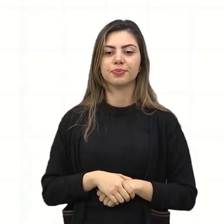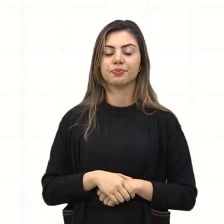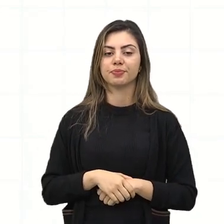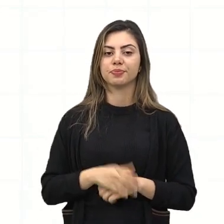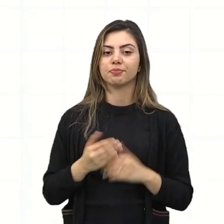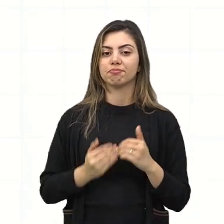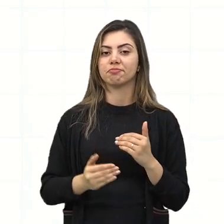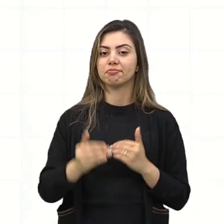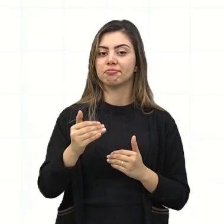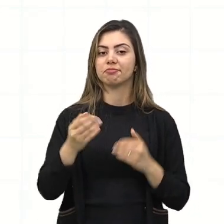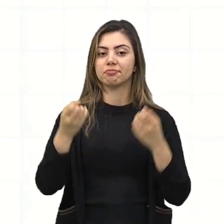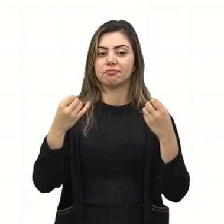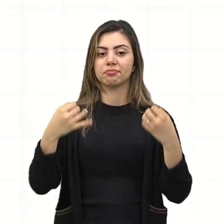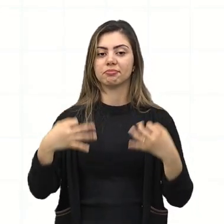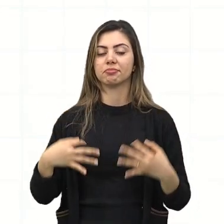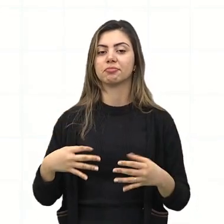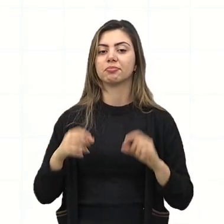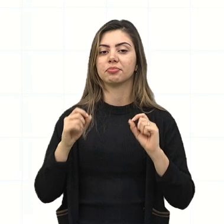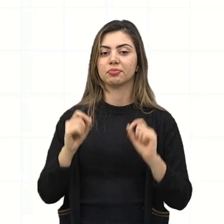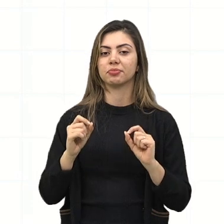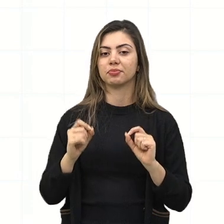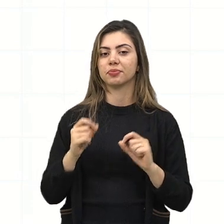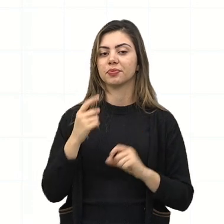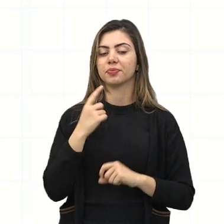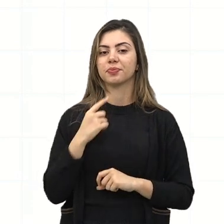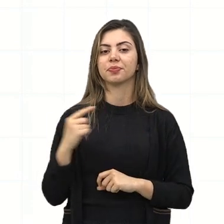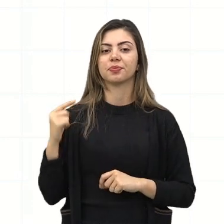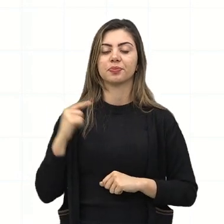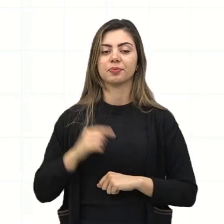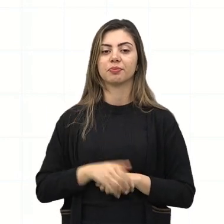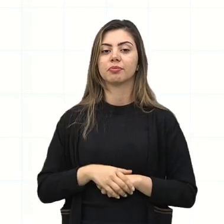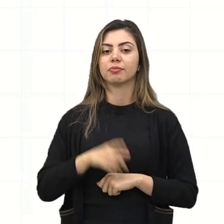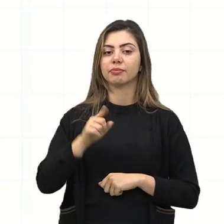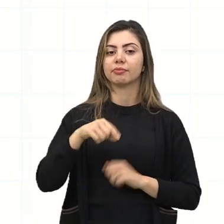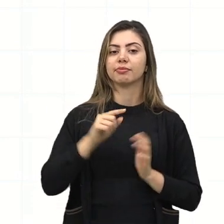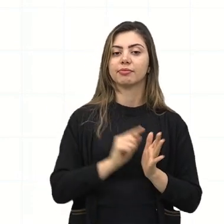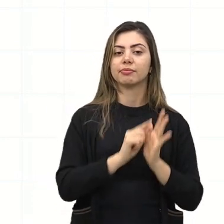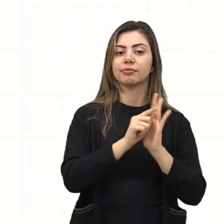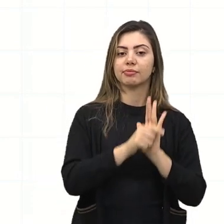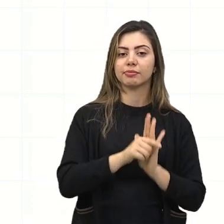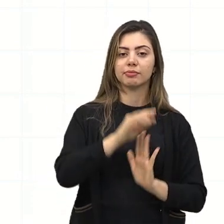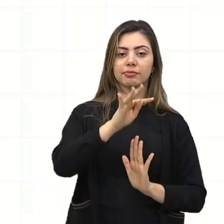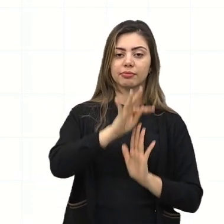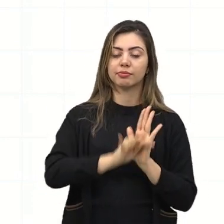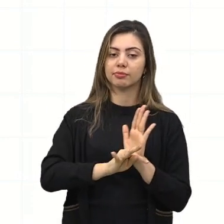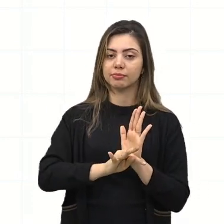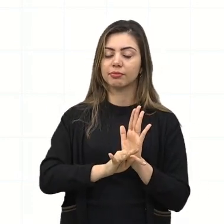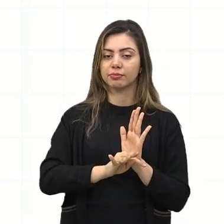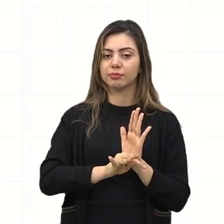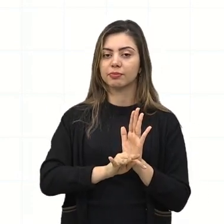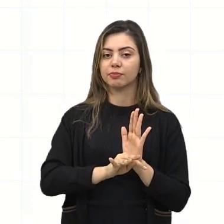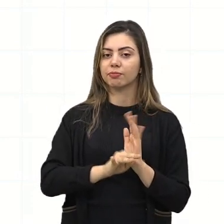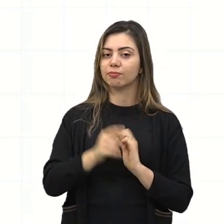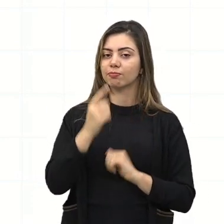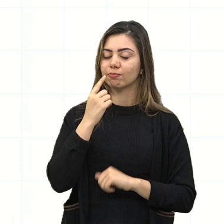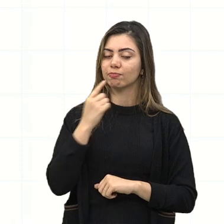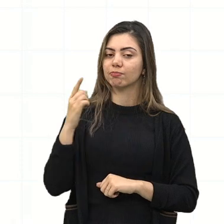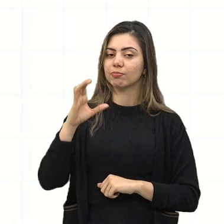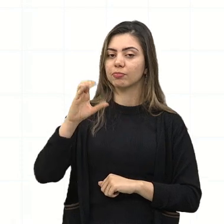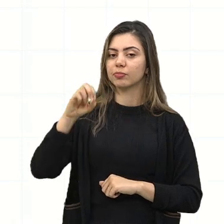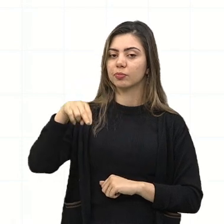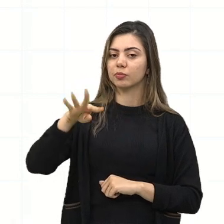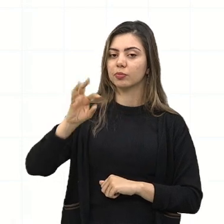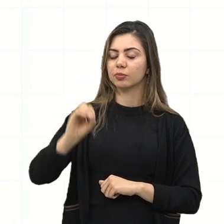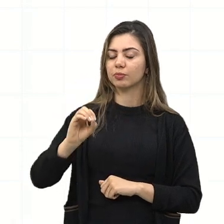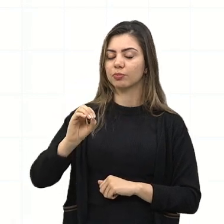vamos justamente explicar é o gênero textual conto.